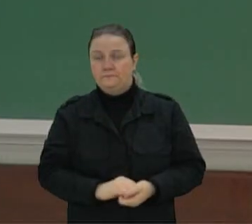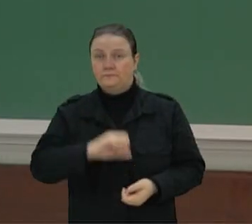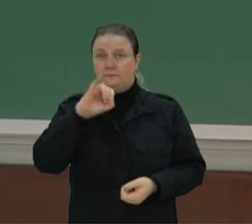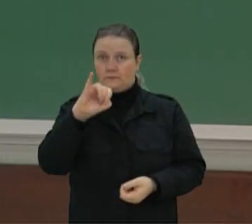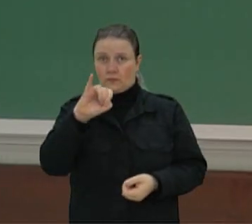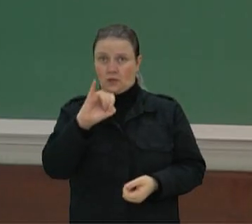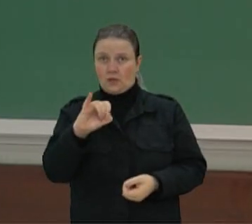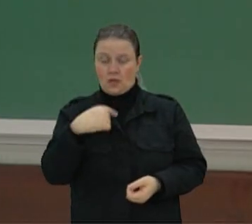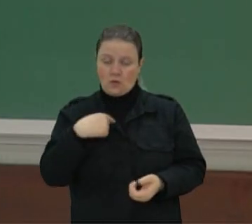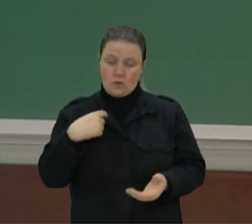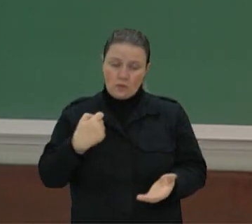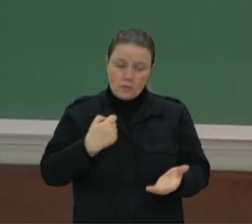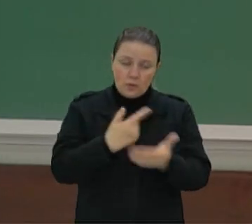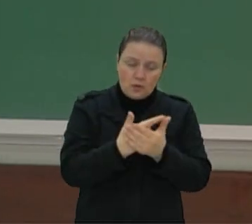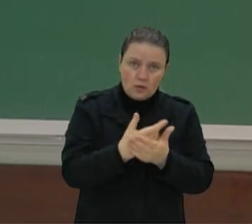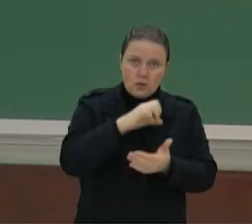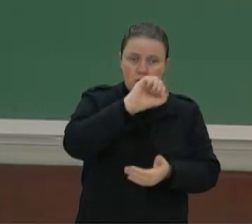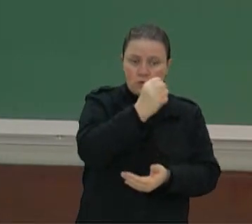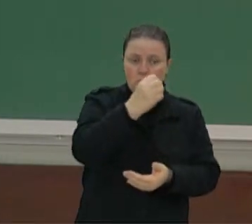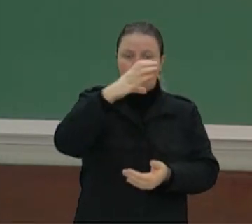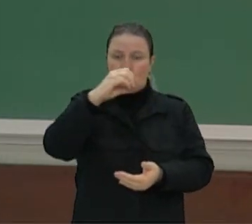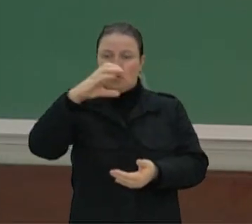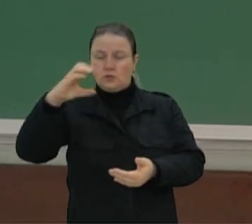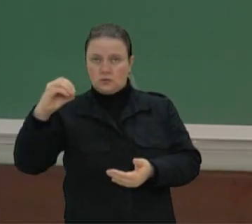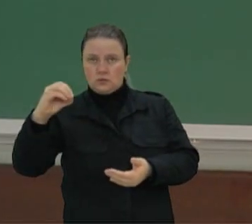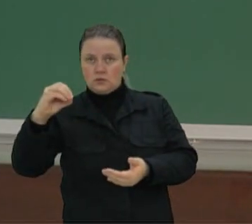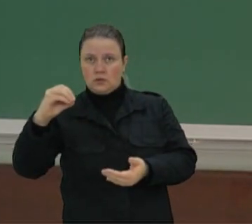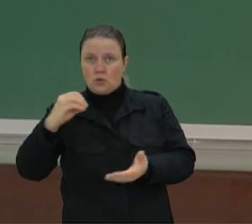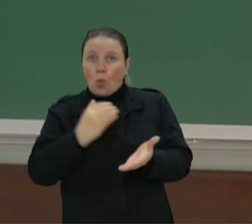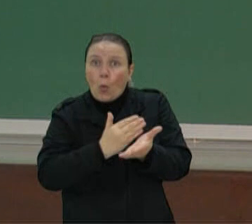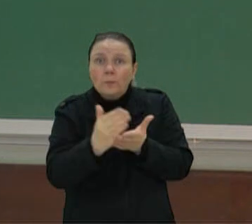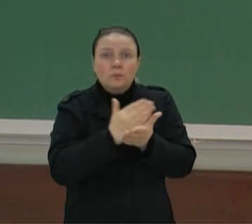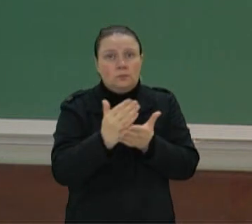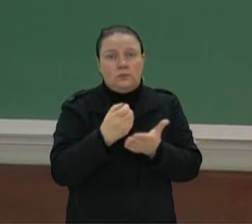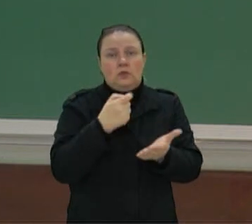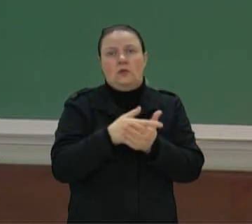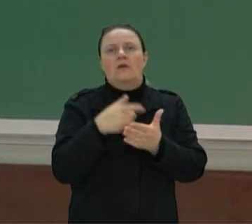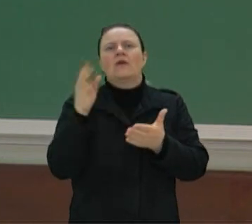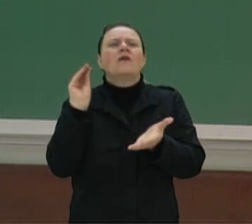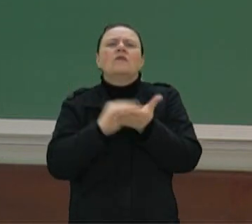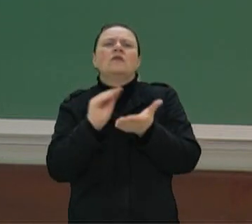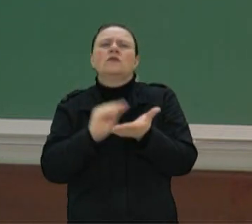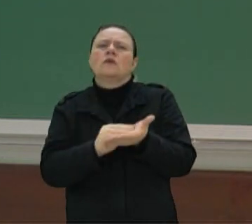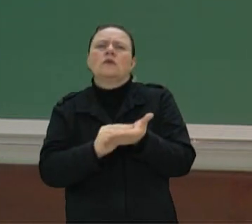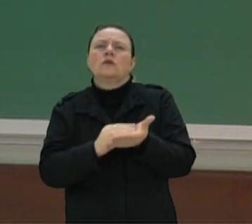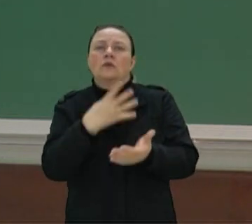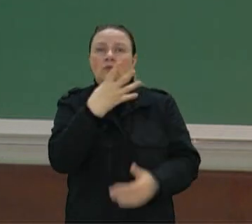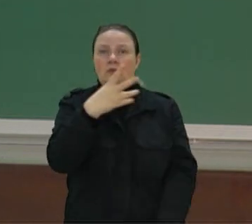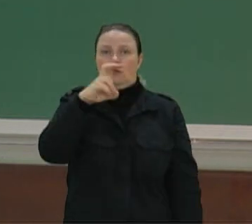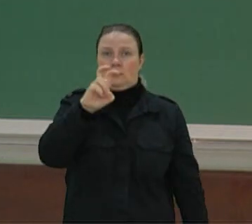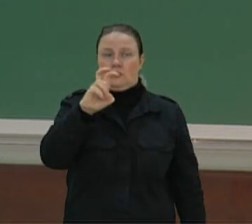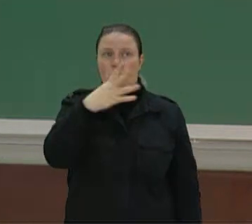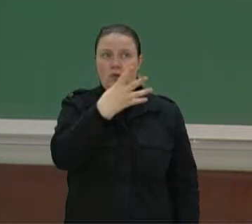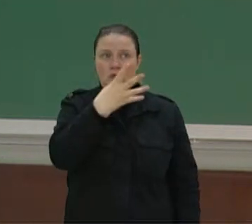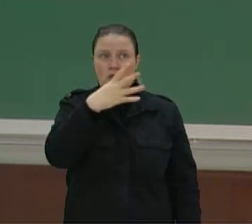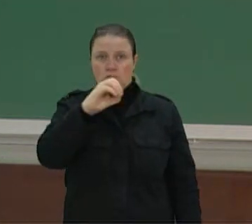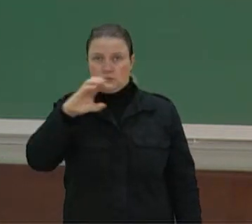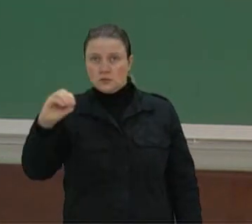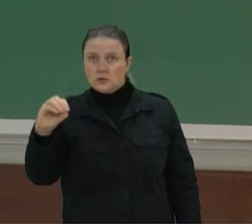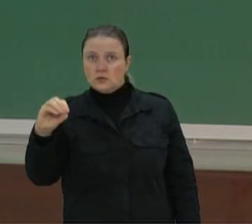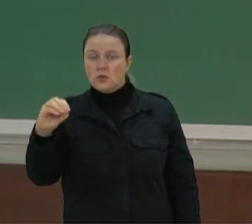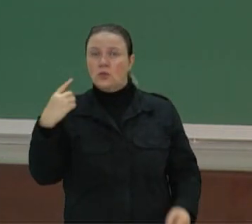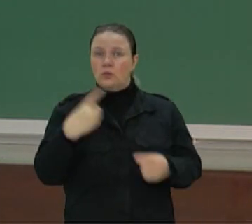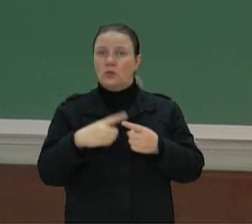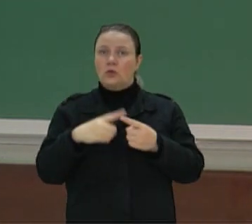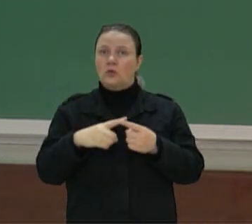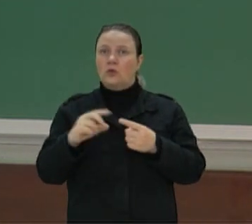dar 800 de entrada, quanto vai faltar para você quitar isso? 400. Por quê? Porque o valor à